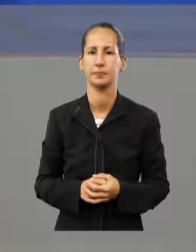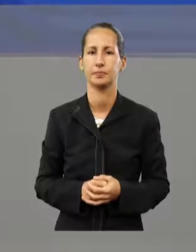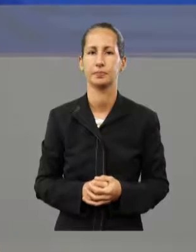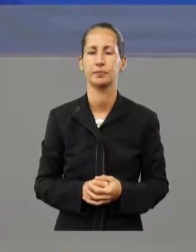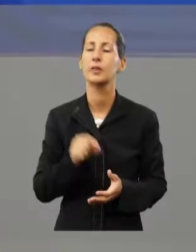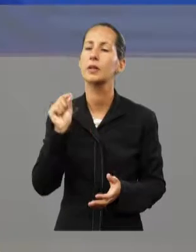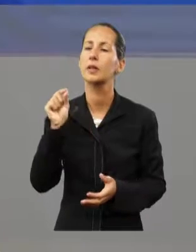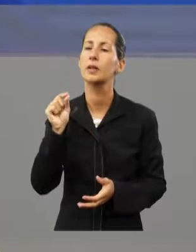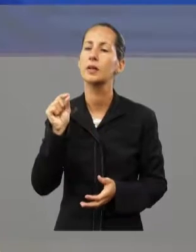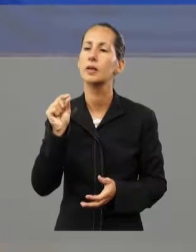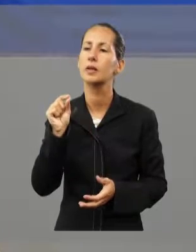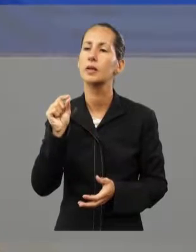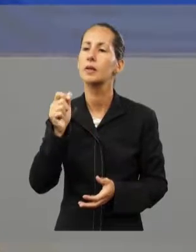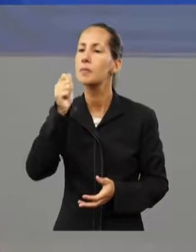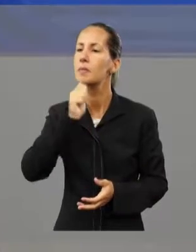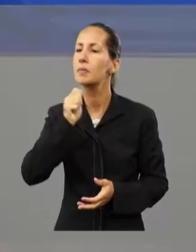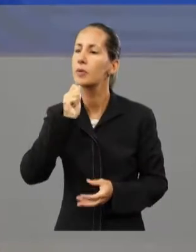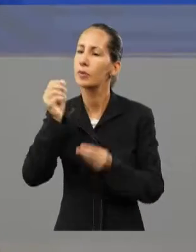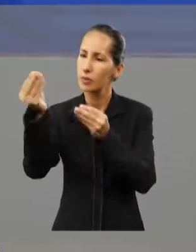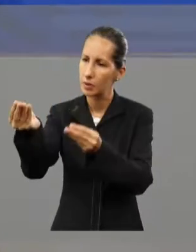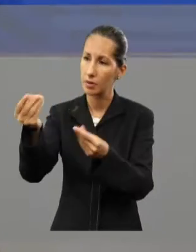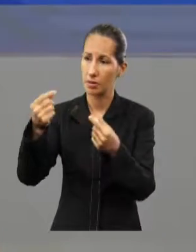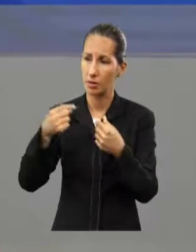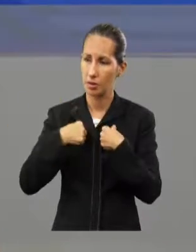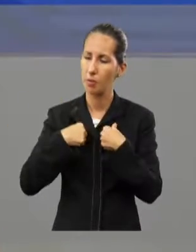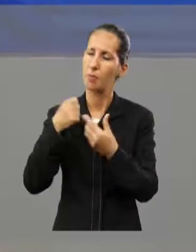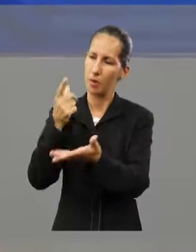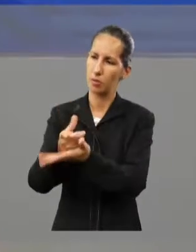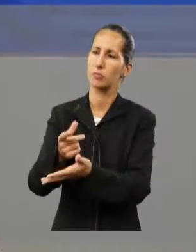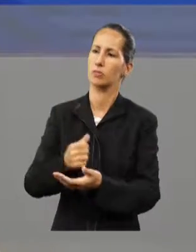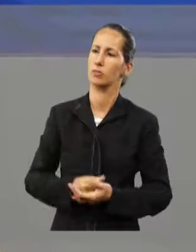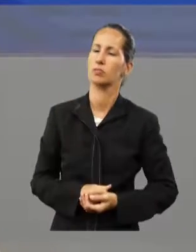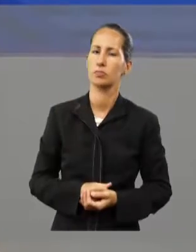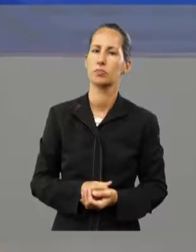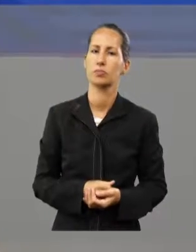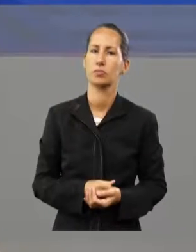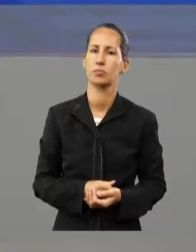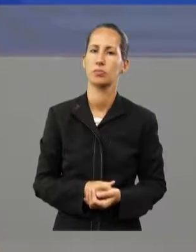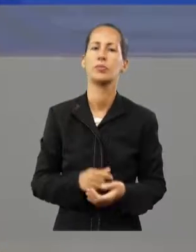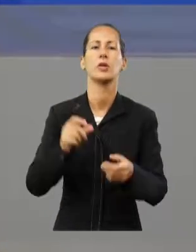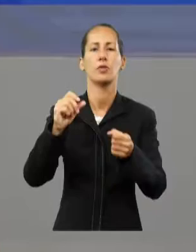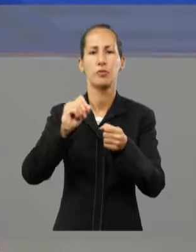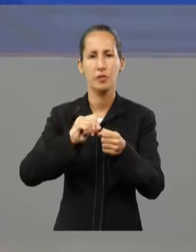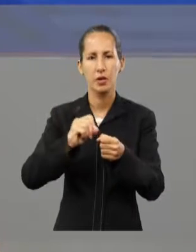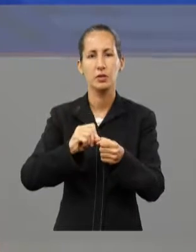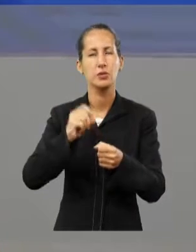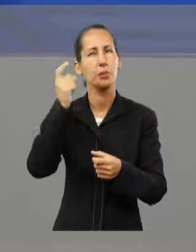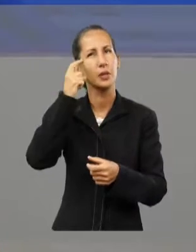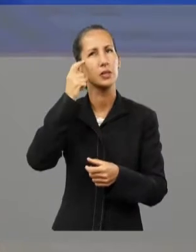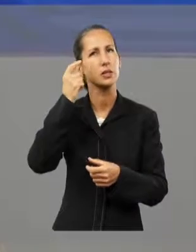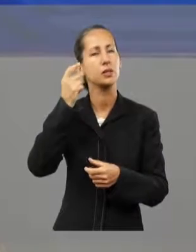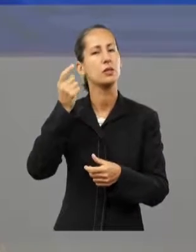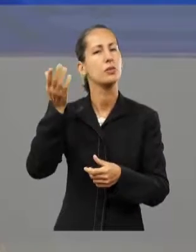Menino, chupa um picolé que eu pago. Eu faço isso pensando